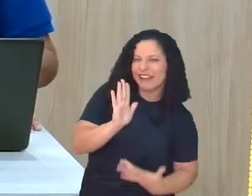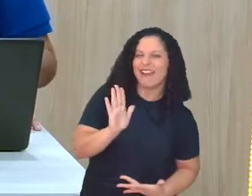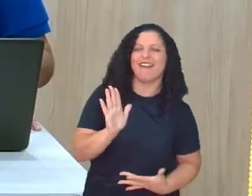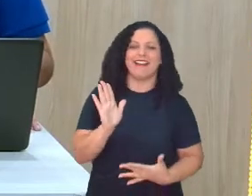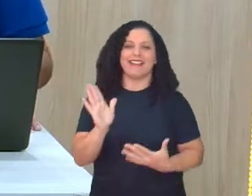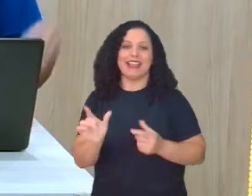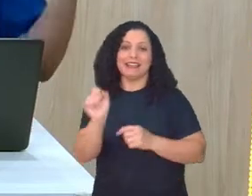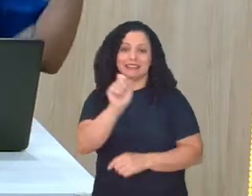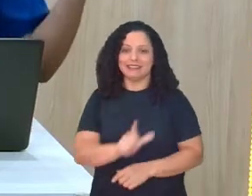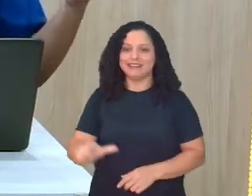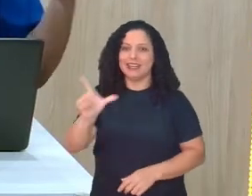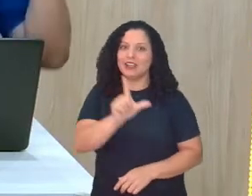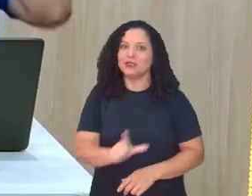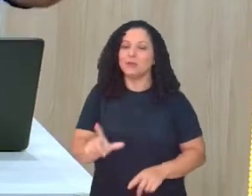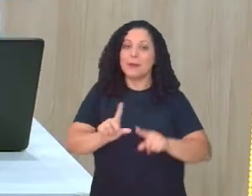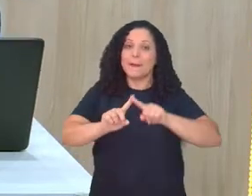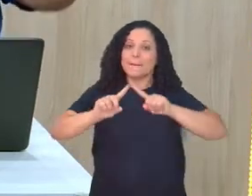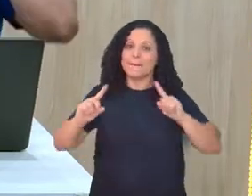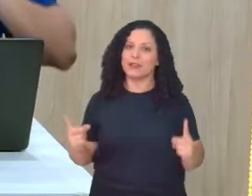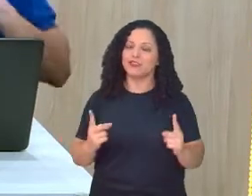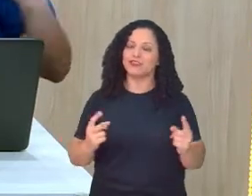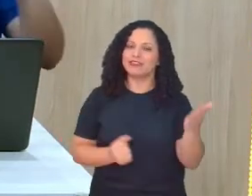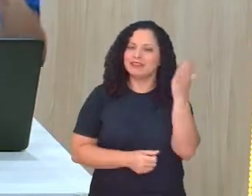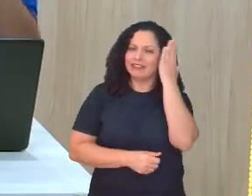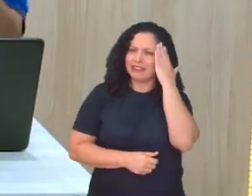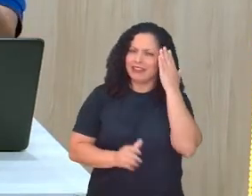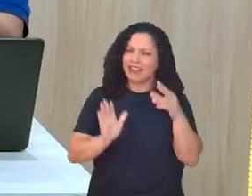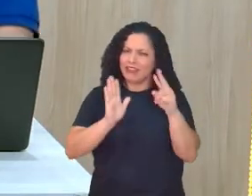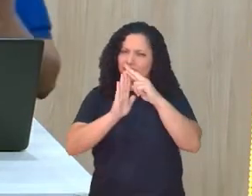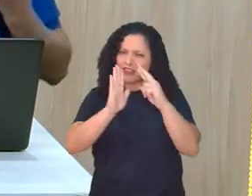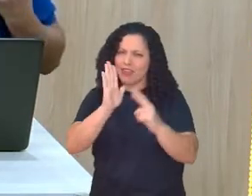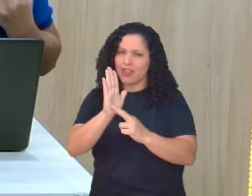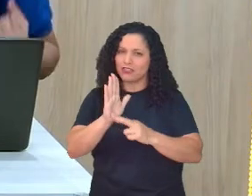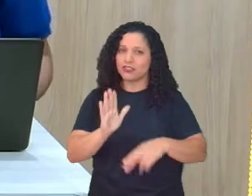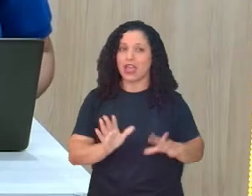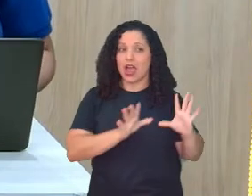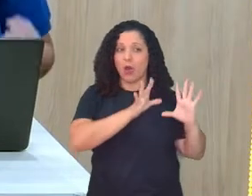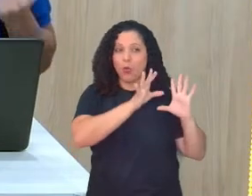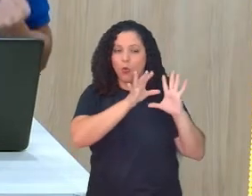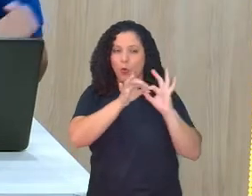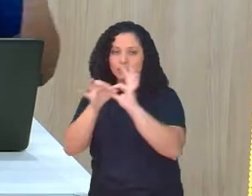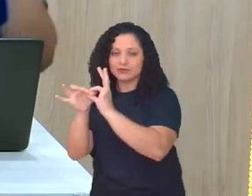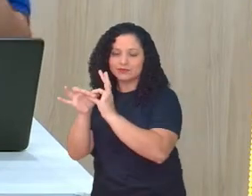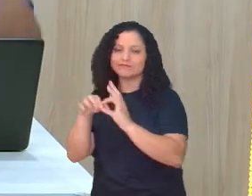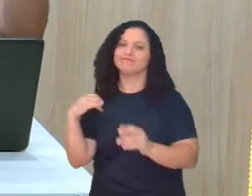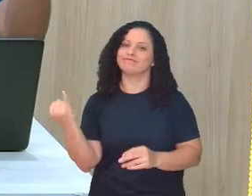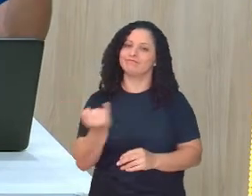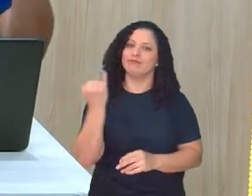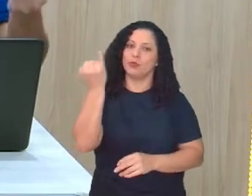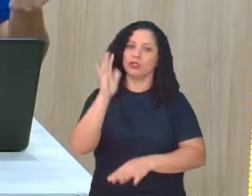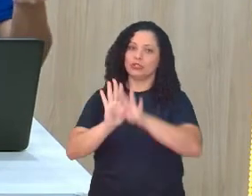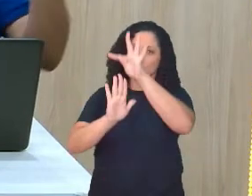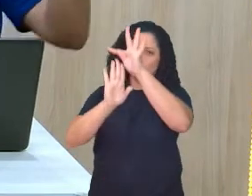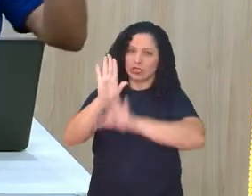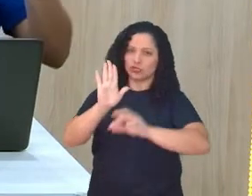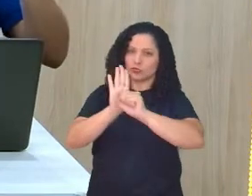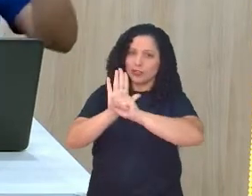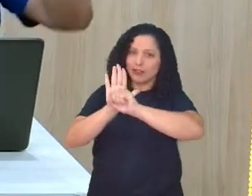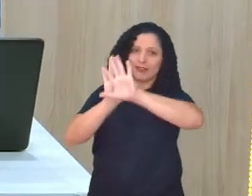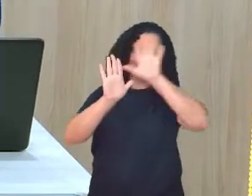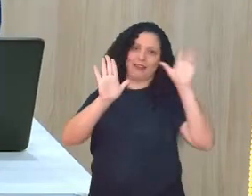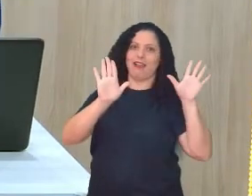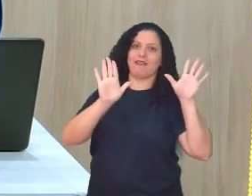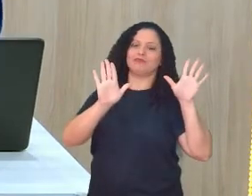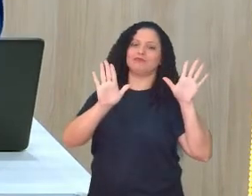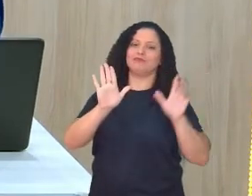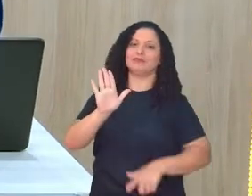de literatura, mas entender e aprender coesão é muito importante para a gente conseguir construir um texto que tenha